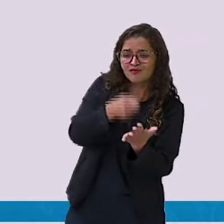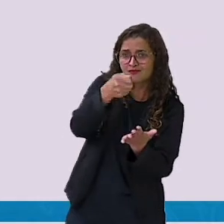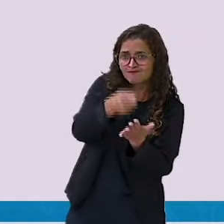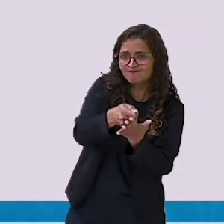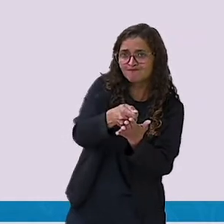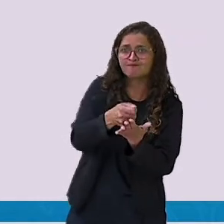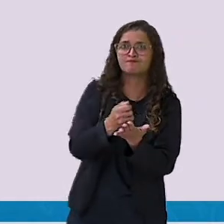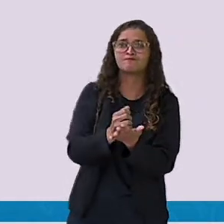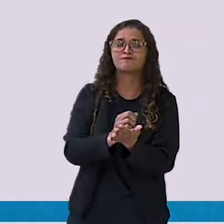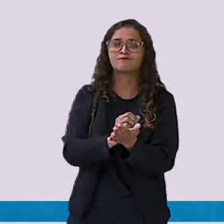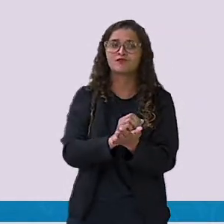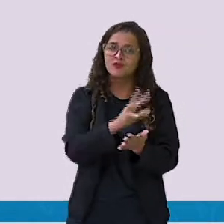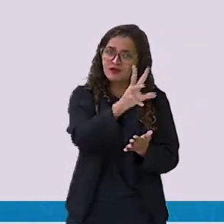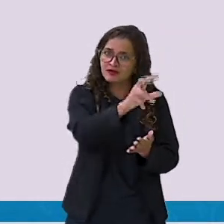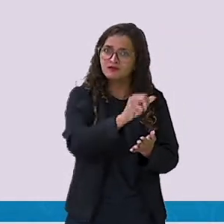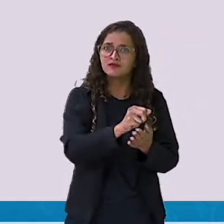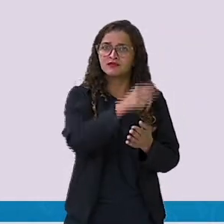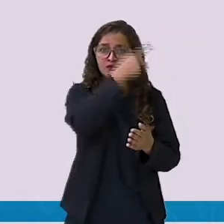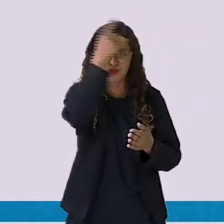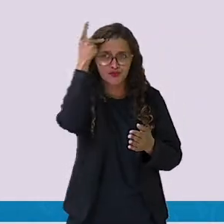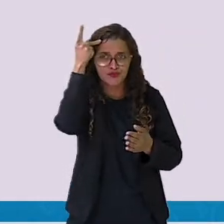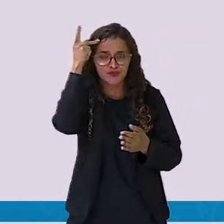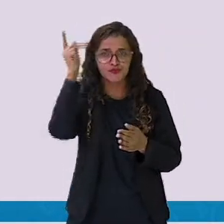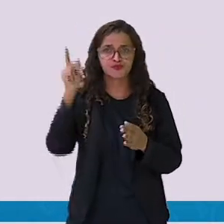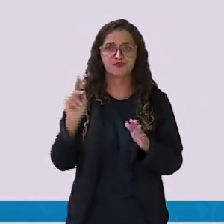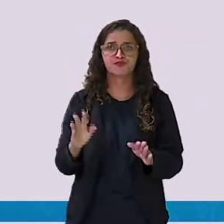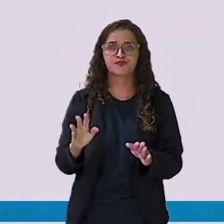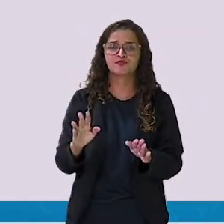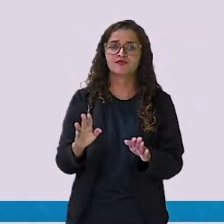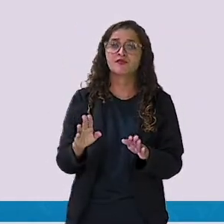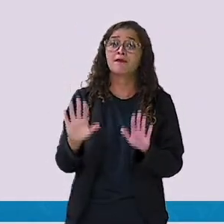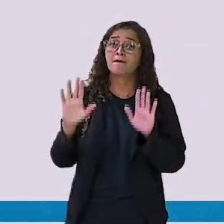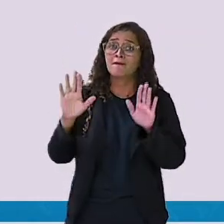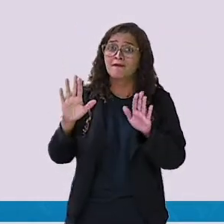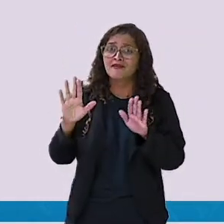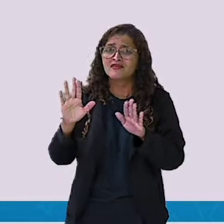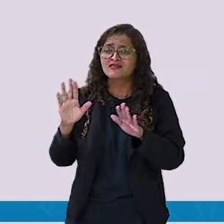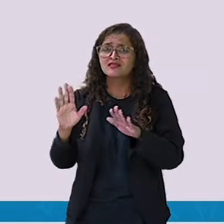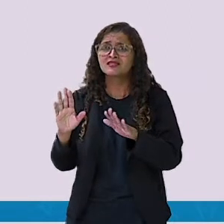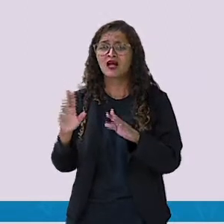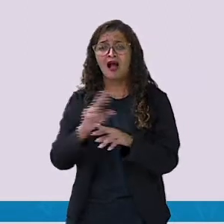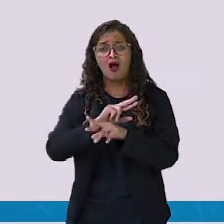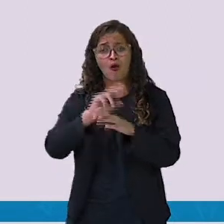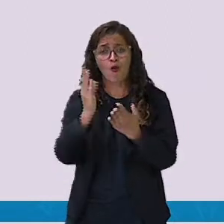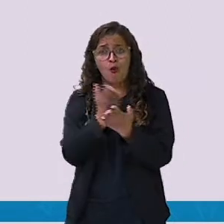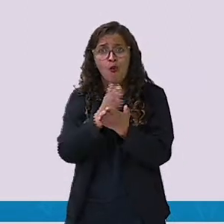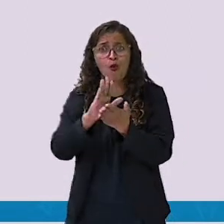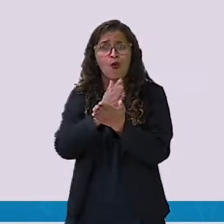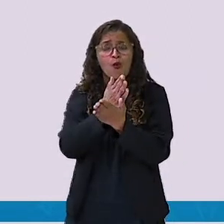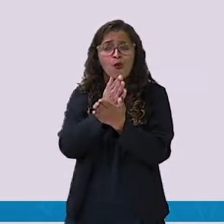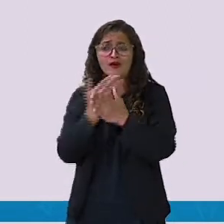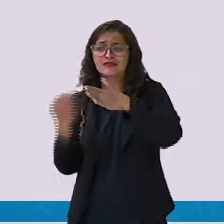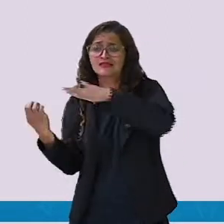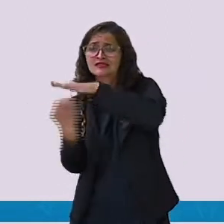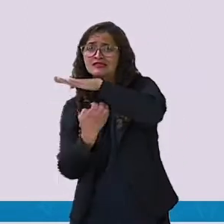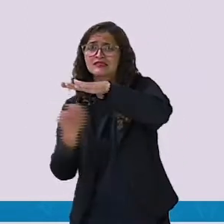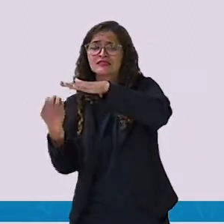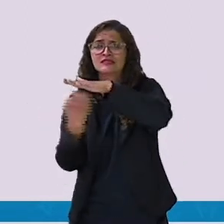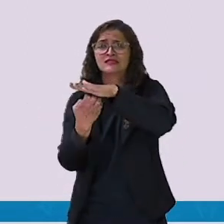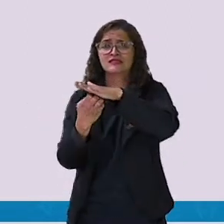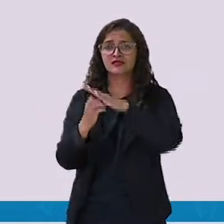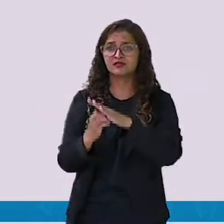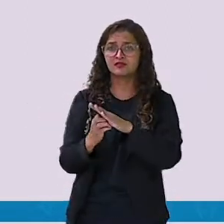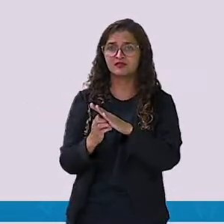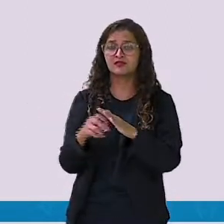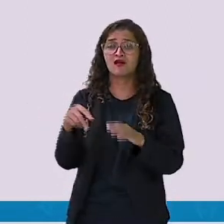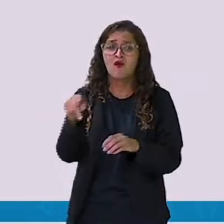elas são multinacionais, vêm sendo cada vez mais automatizadas, substituindo